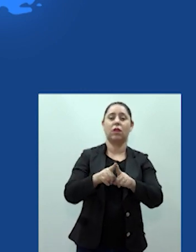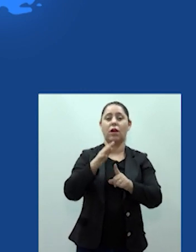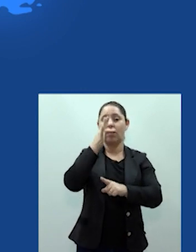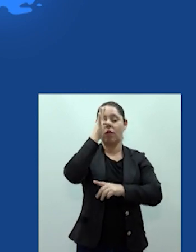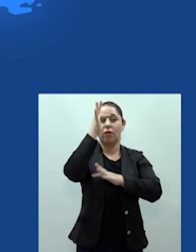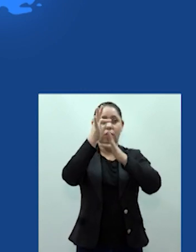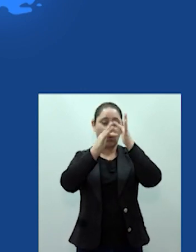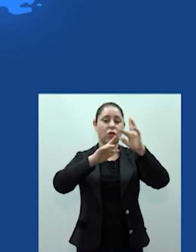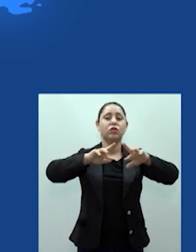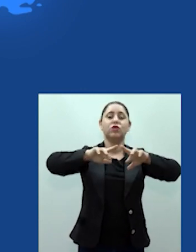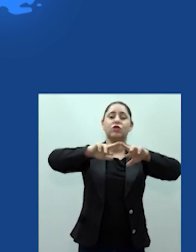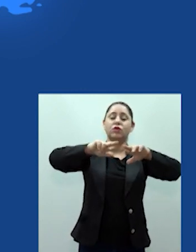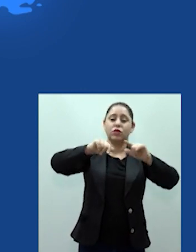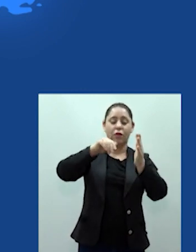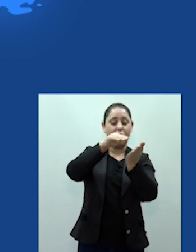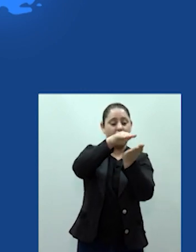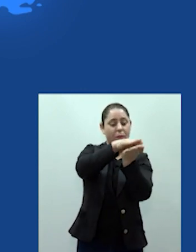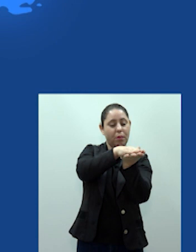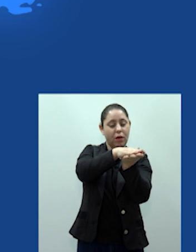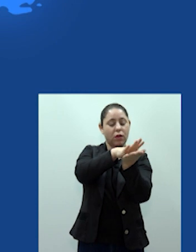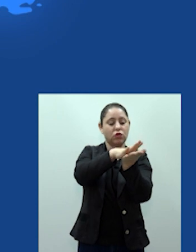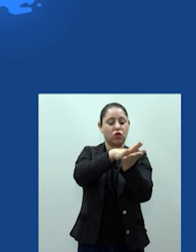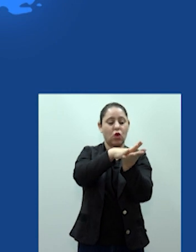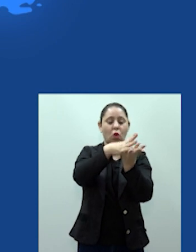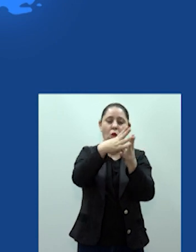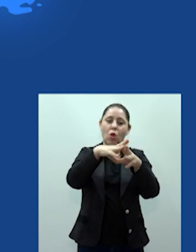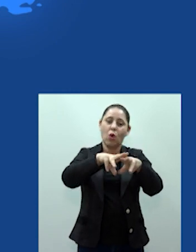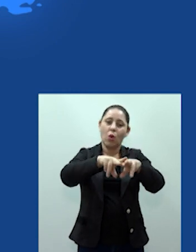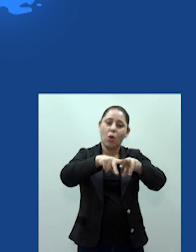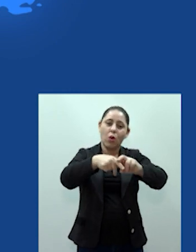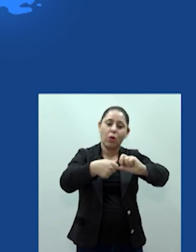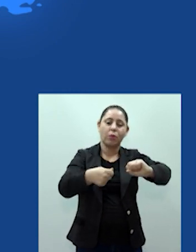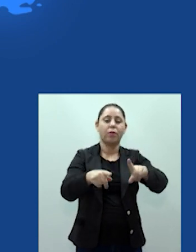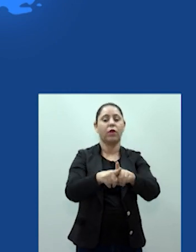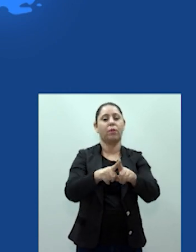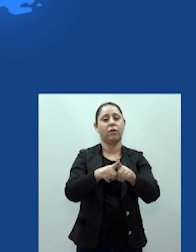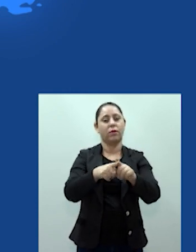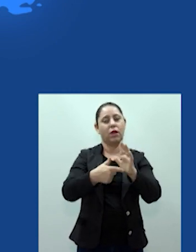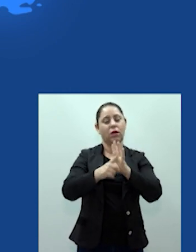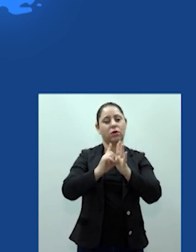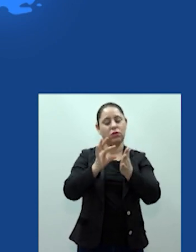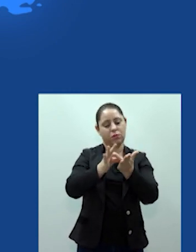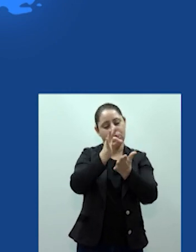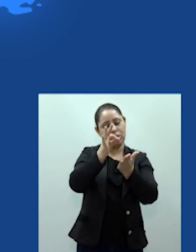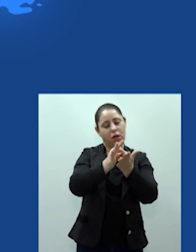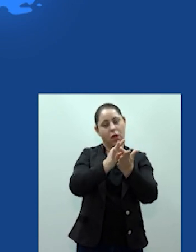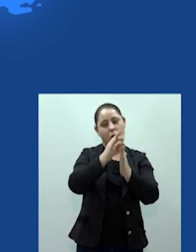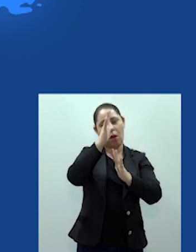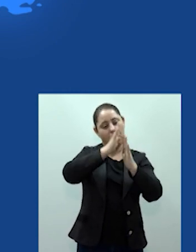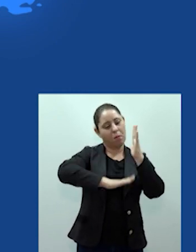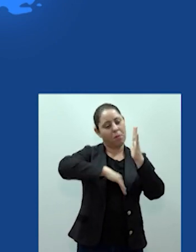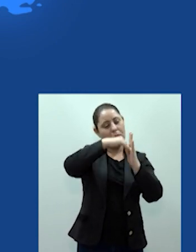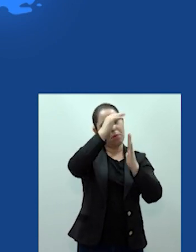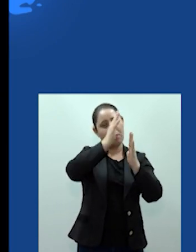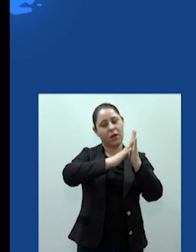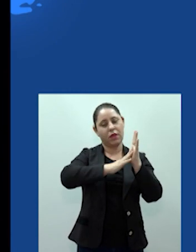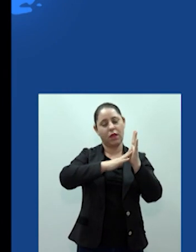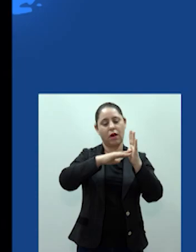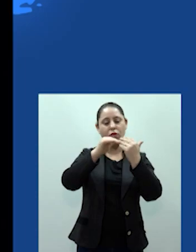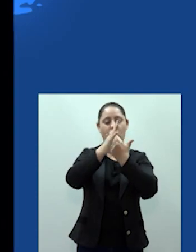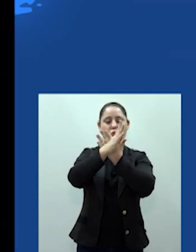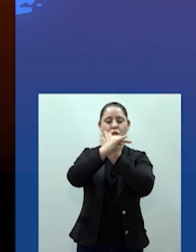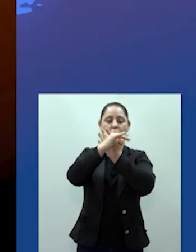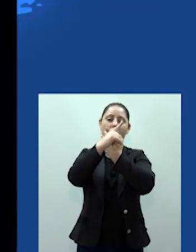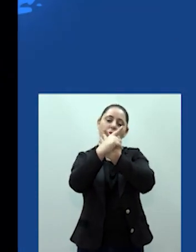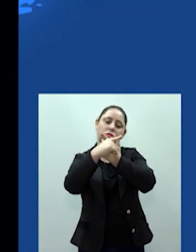rosa tem outro processo de secagem. As pinturas, antes de bordar, eu comecei a pintar na pena. Foi bem